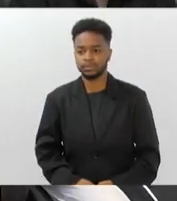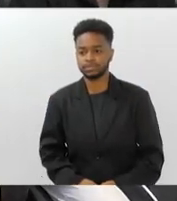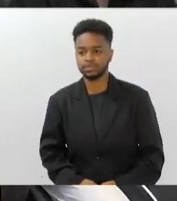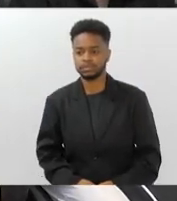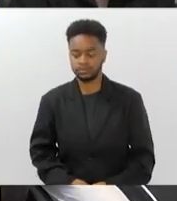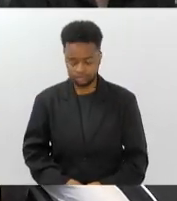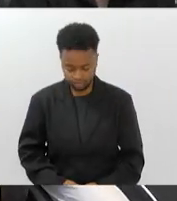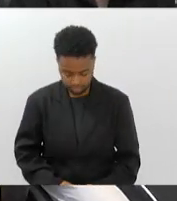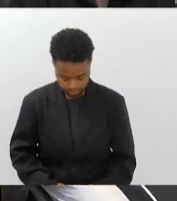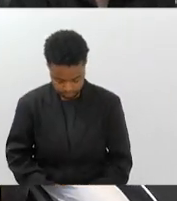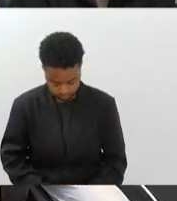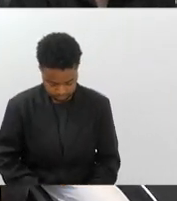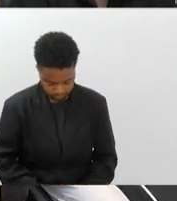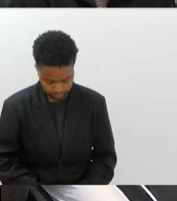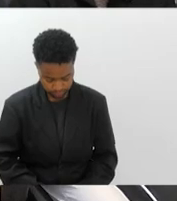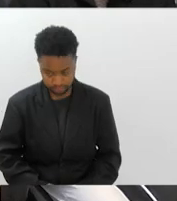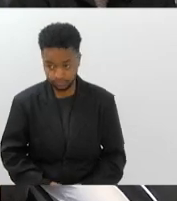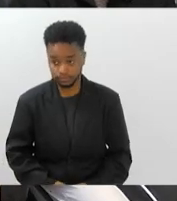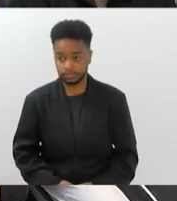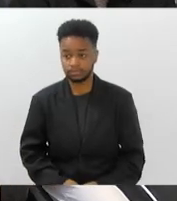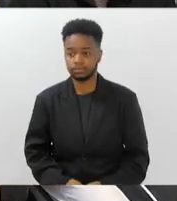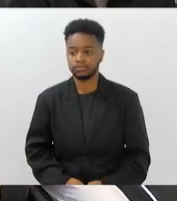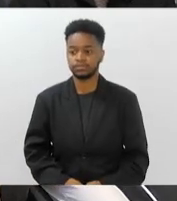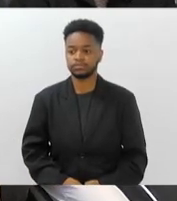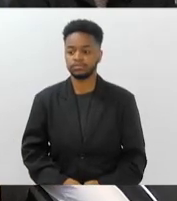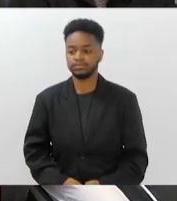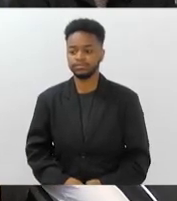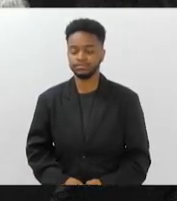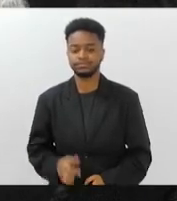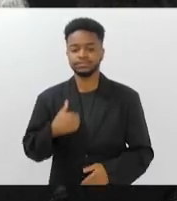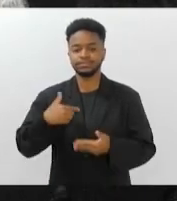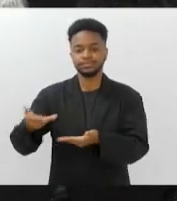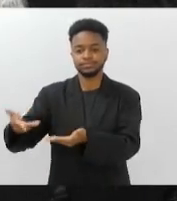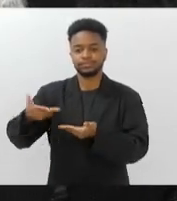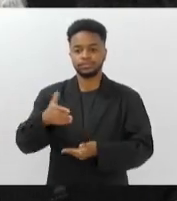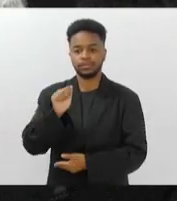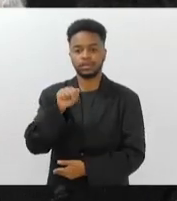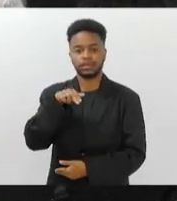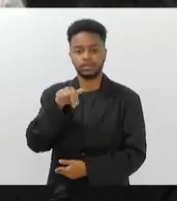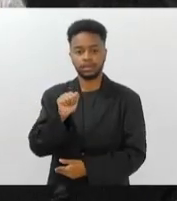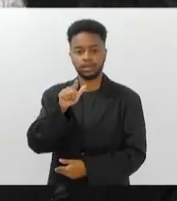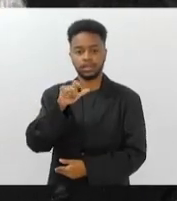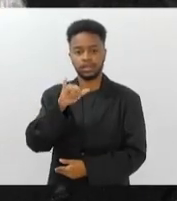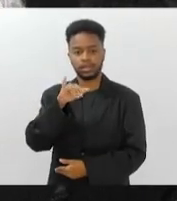obrigado gostaria de chamar a Ana Leila do Centro Social fusão em seguida o